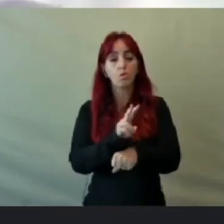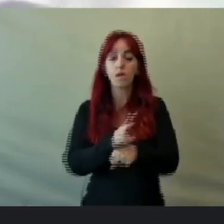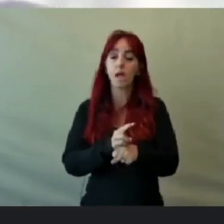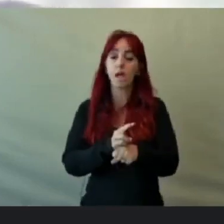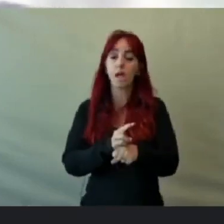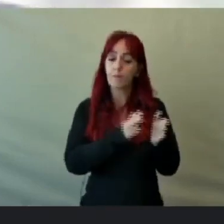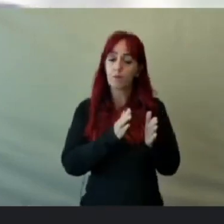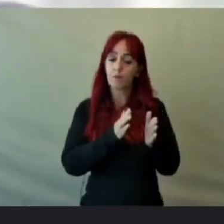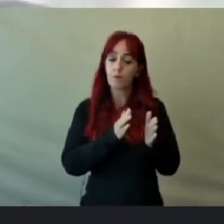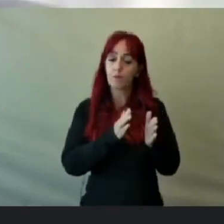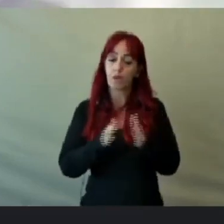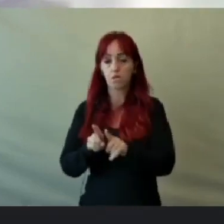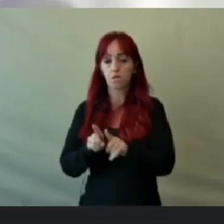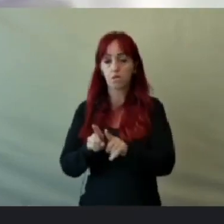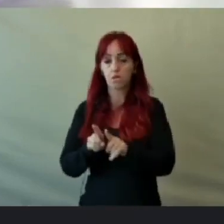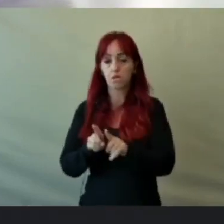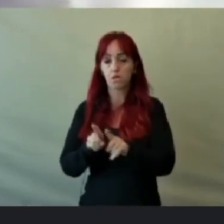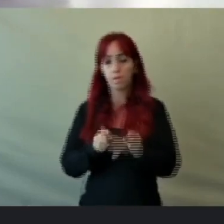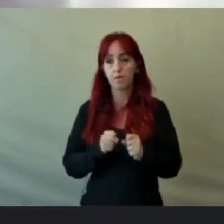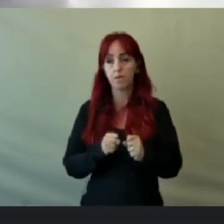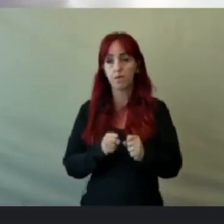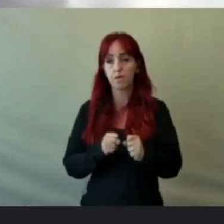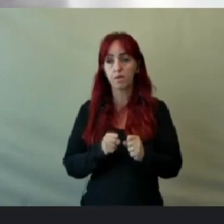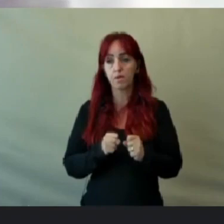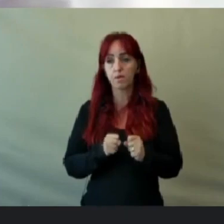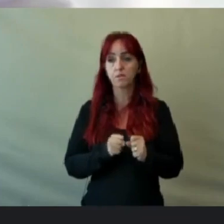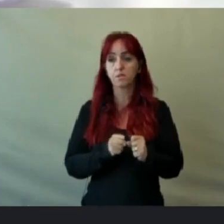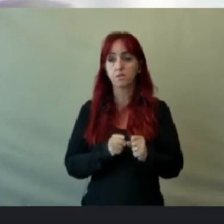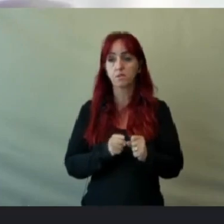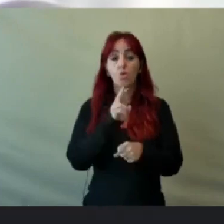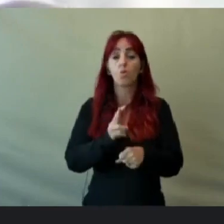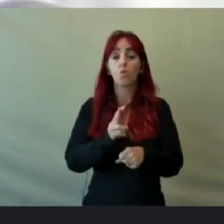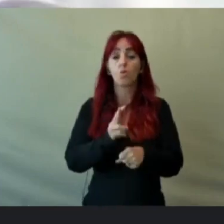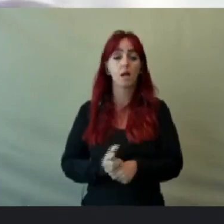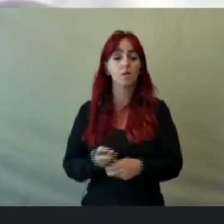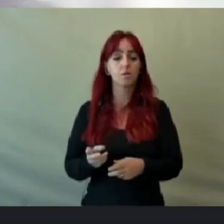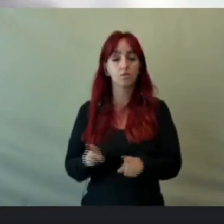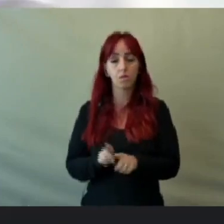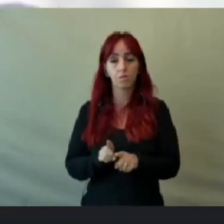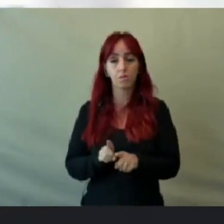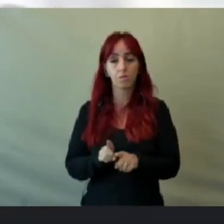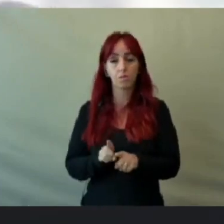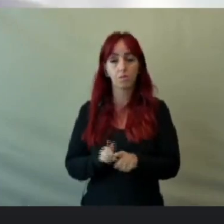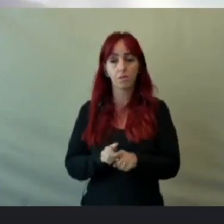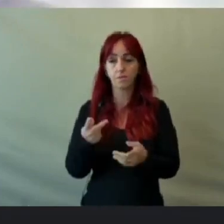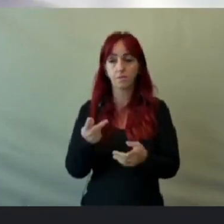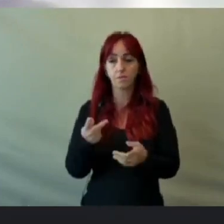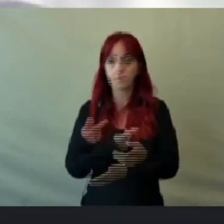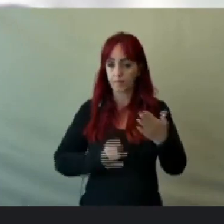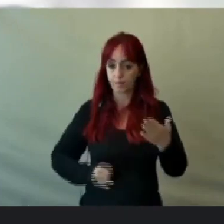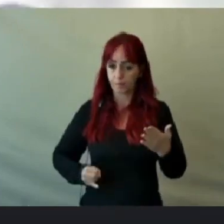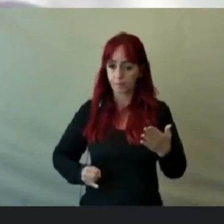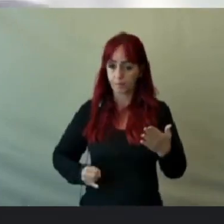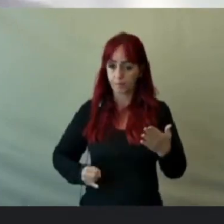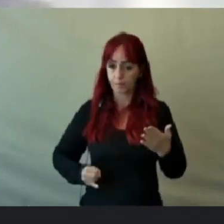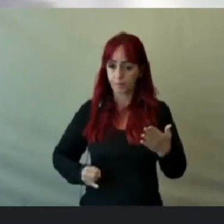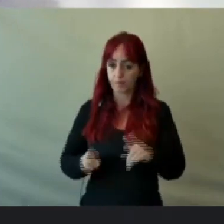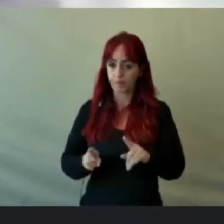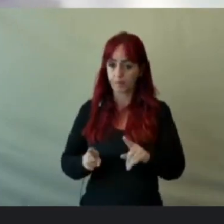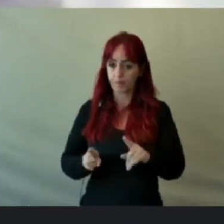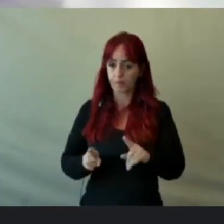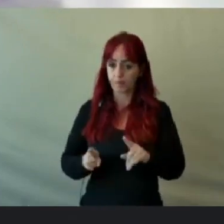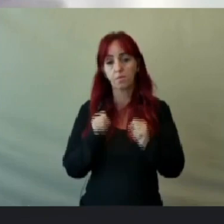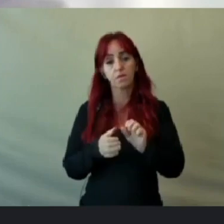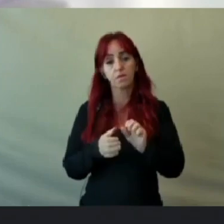definitivo aquele que acontece nas instituições de longa permanência então tudo isso está aqui na nossa no escopo da